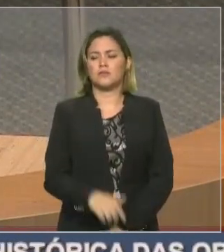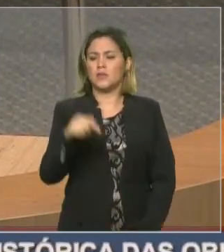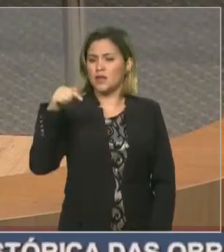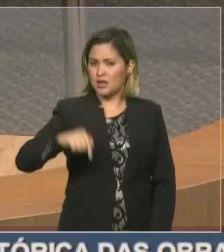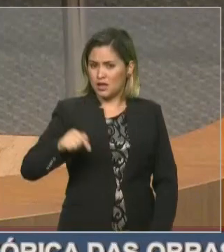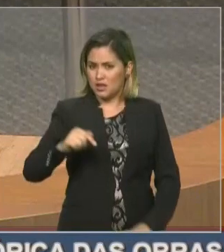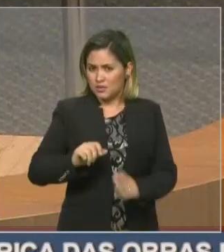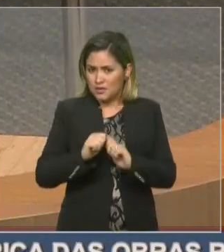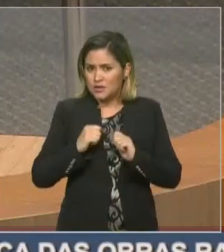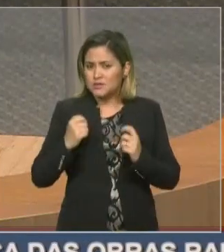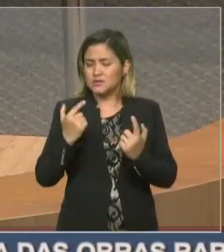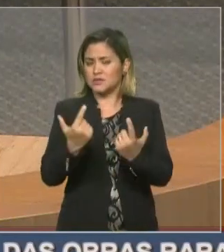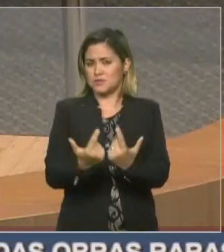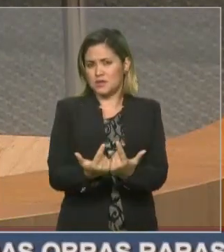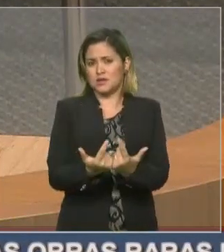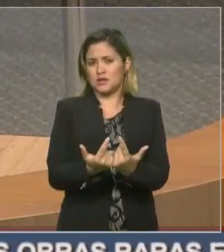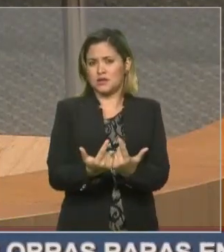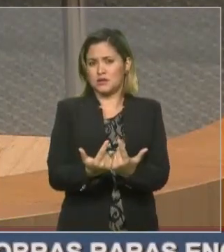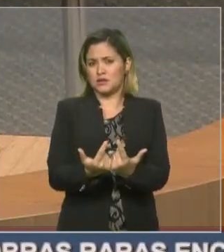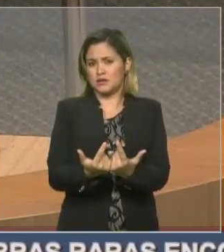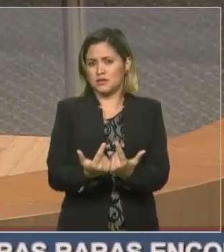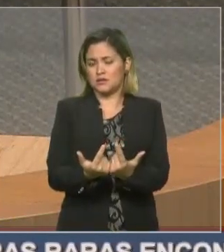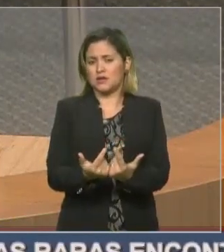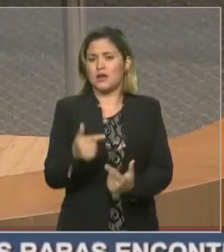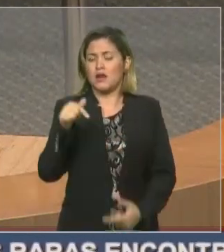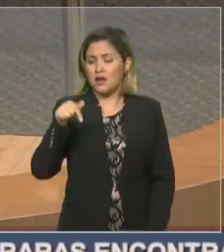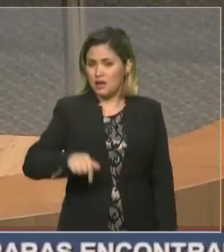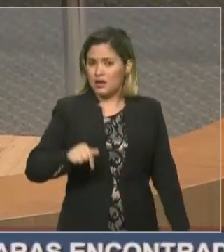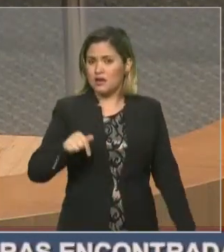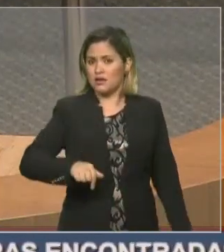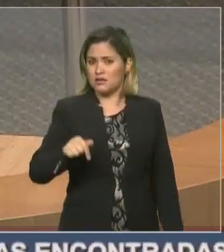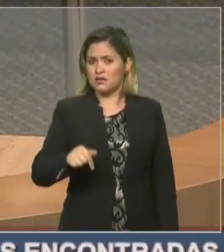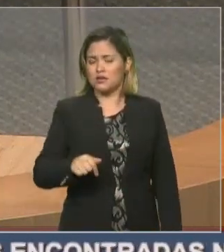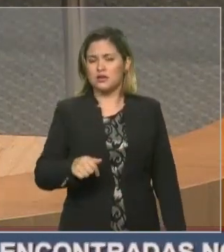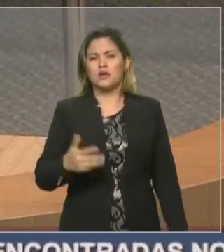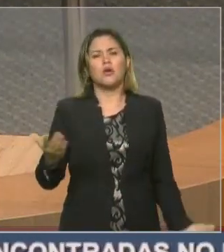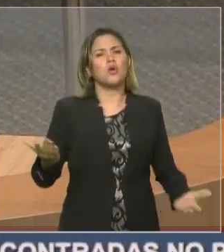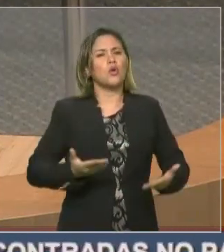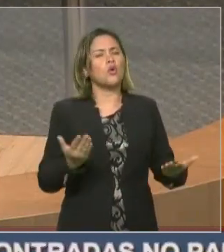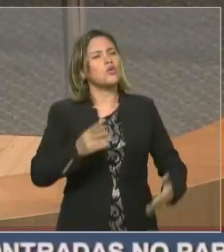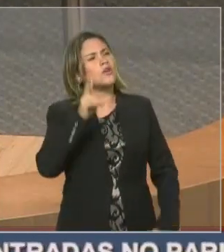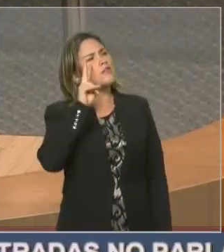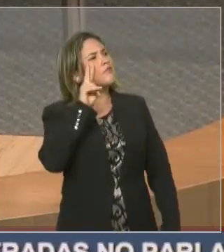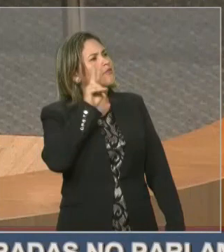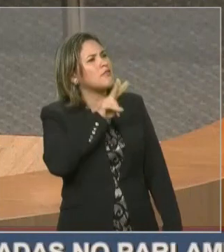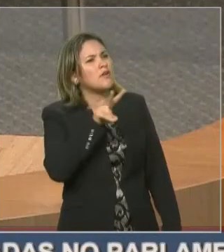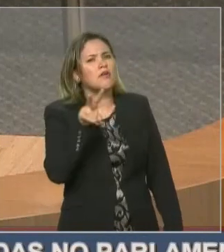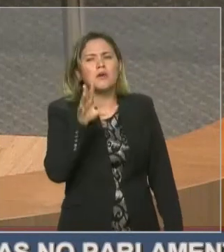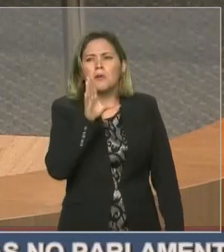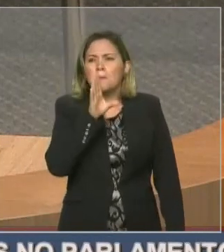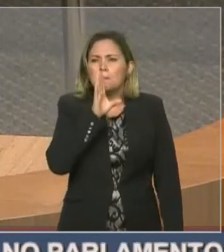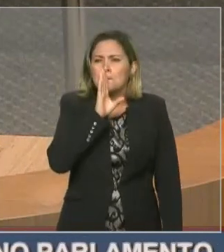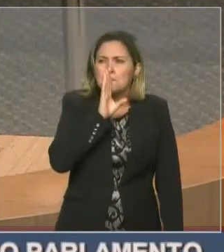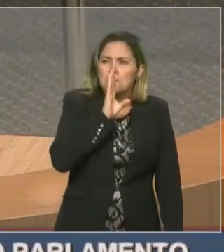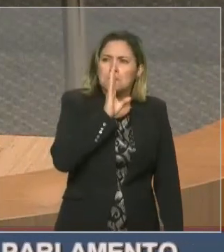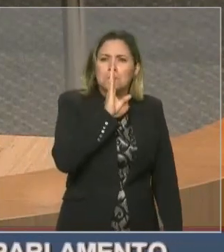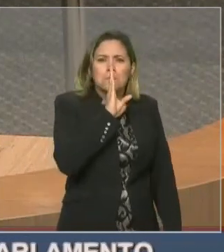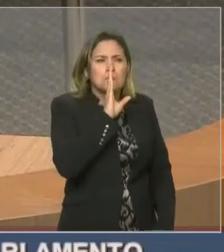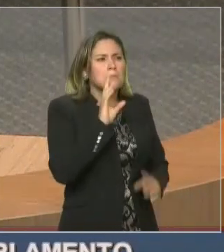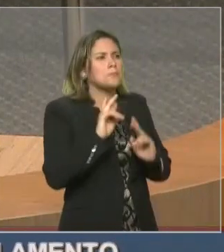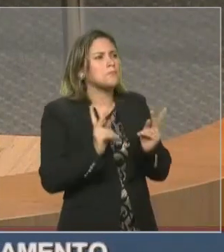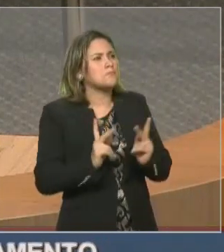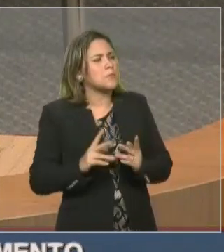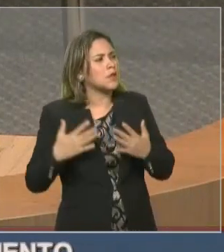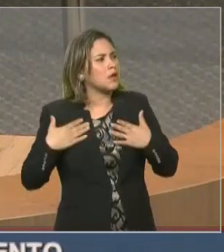casa, aqui, hoje, a gente olha nesse silêncio,